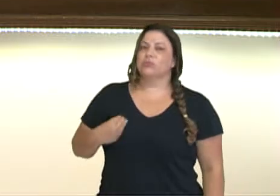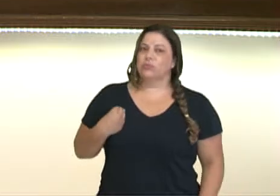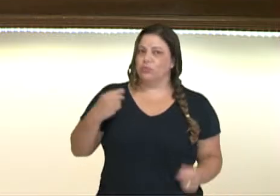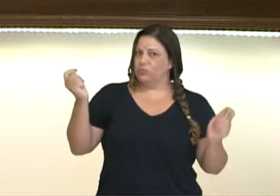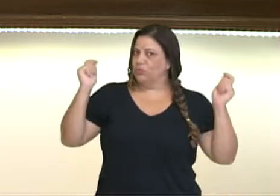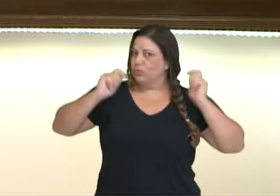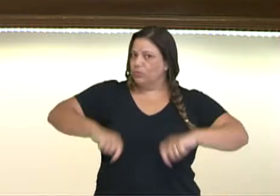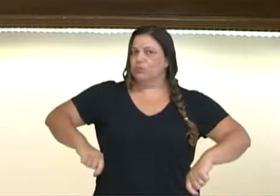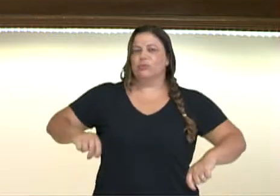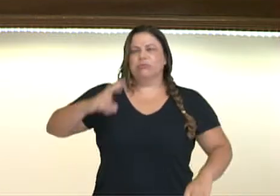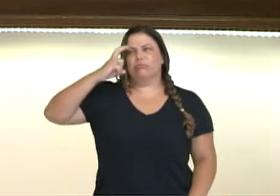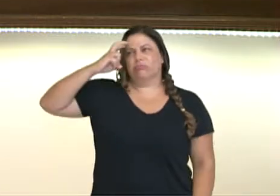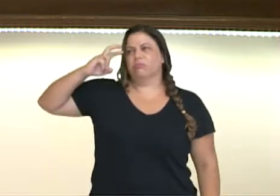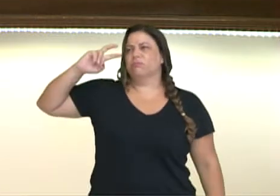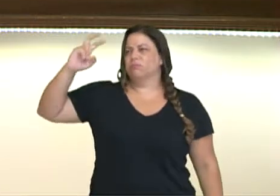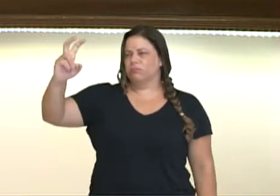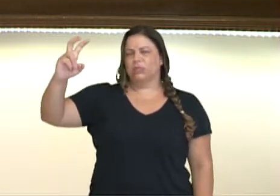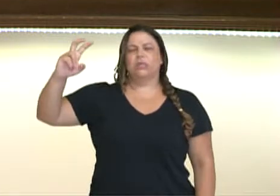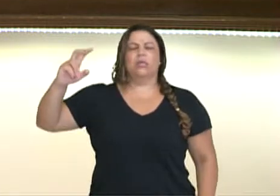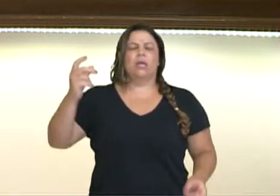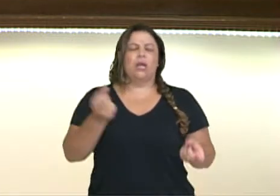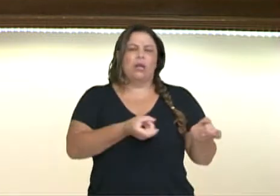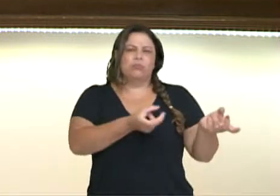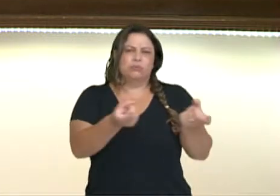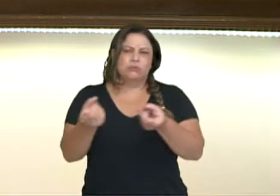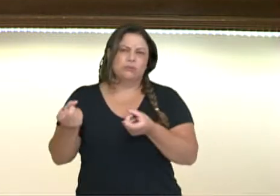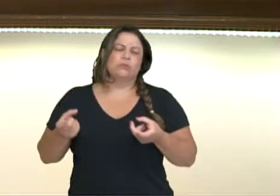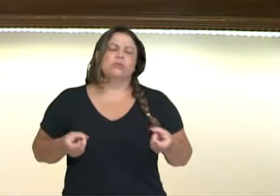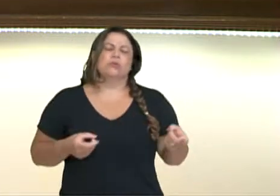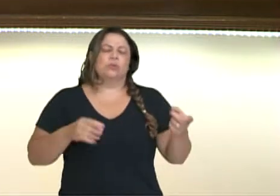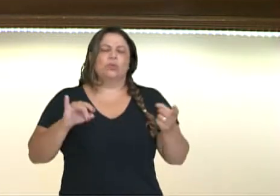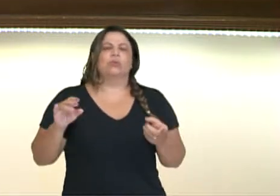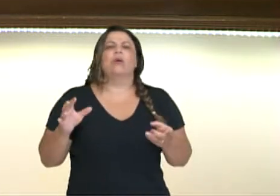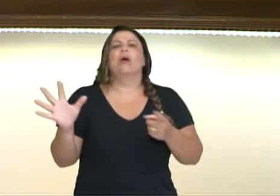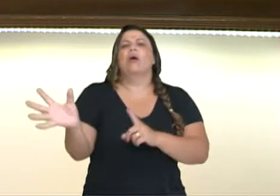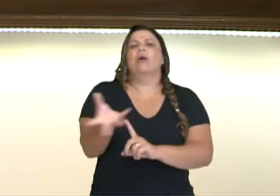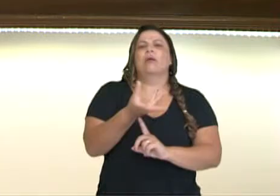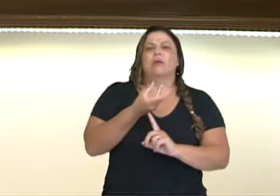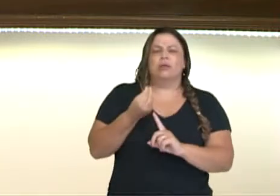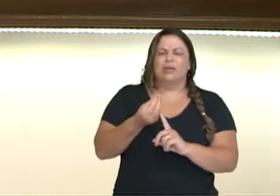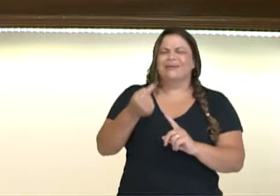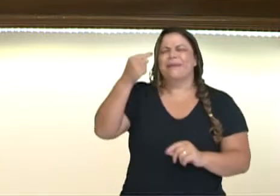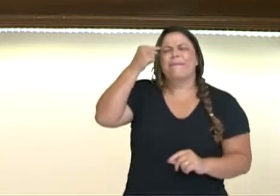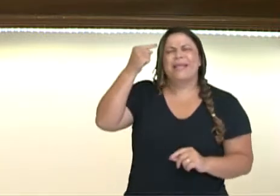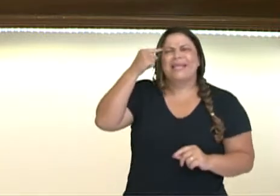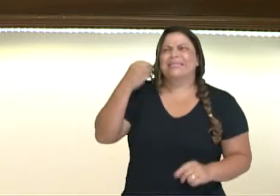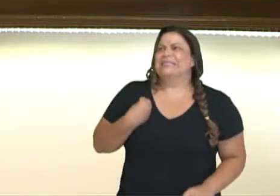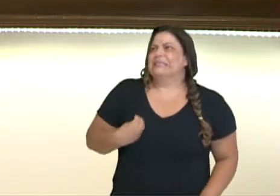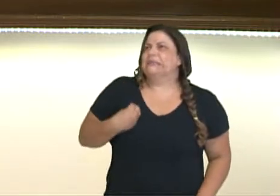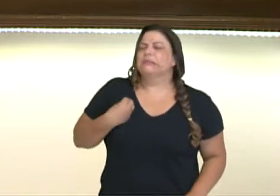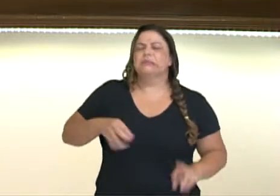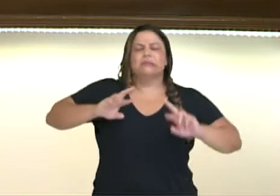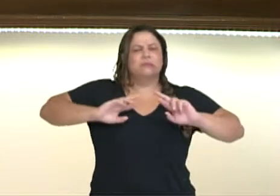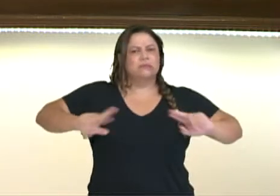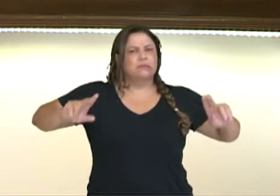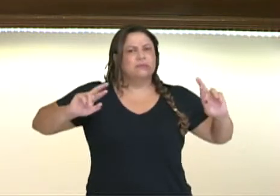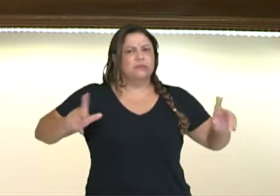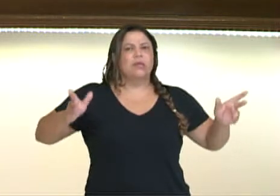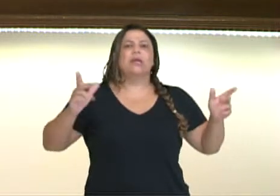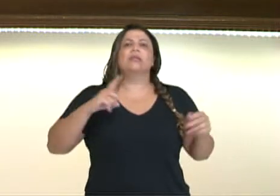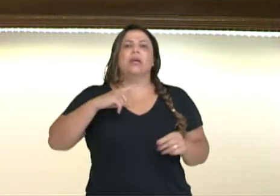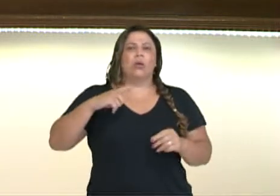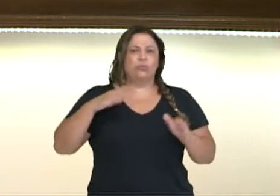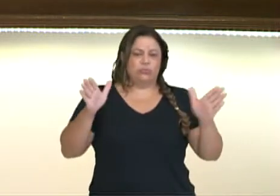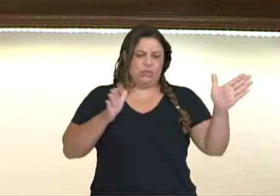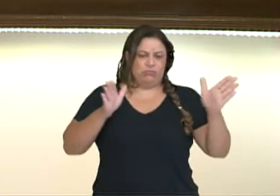os intelectuais, os comerciantes, os artistas, começassem a repensar o seu modo de viver. Então você tem na Idade